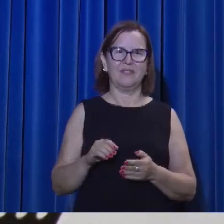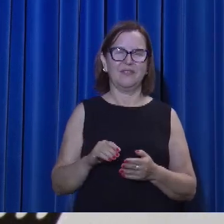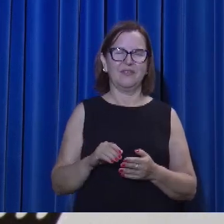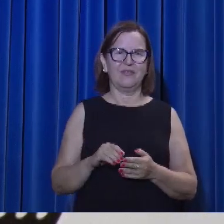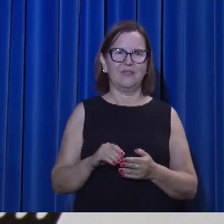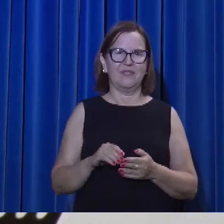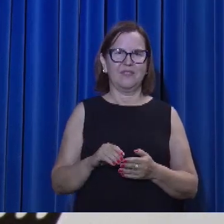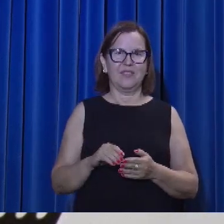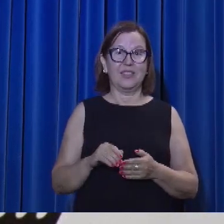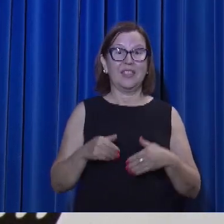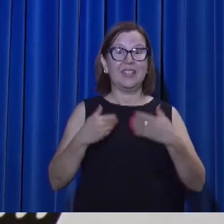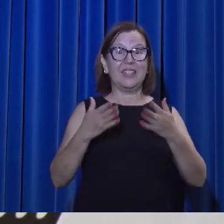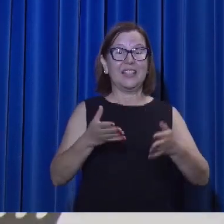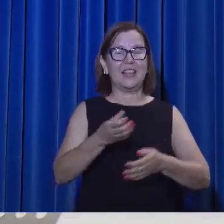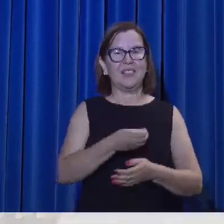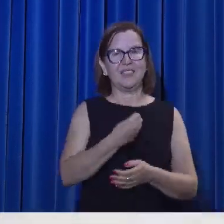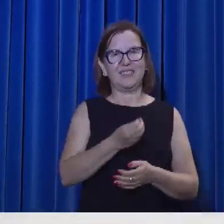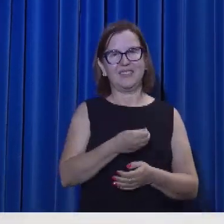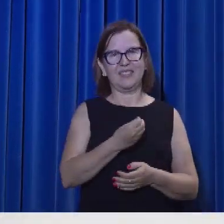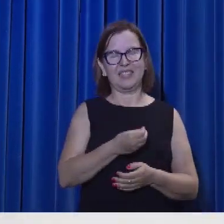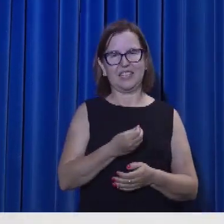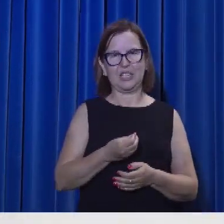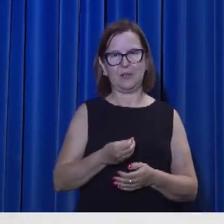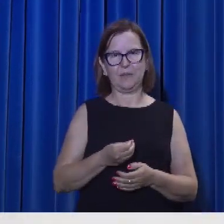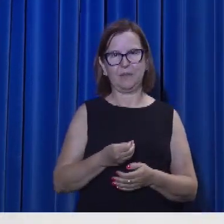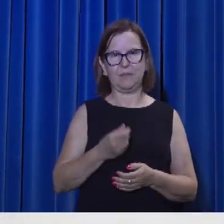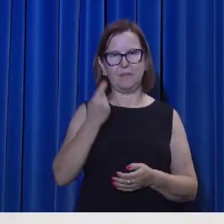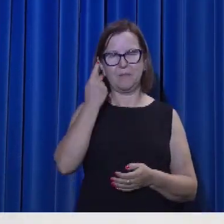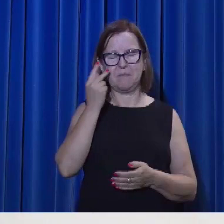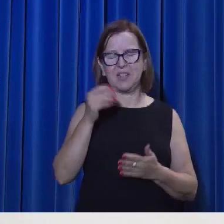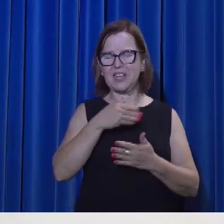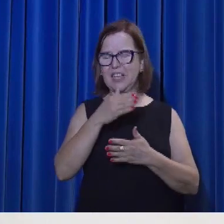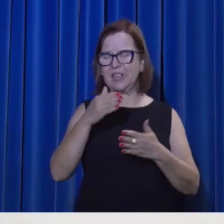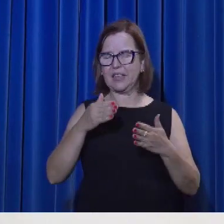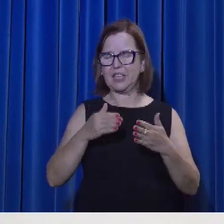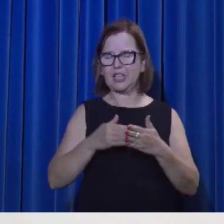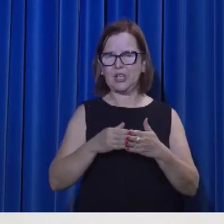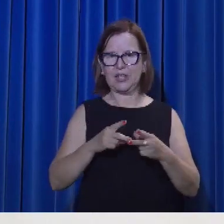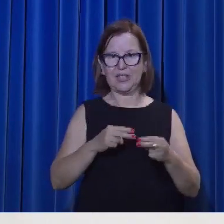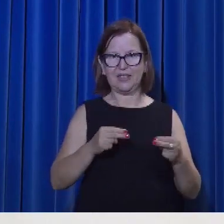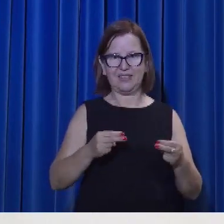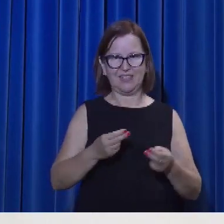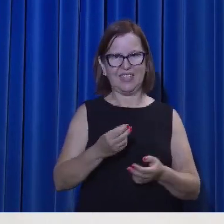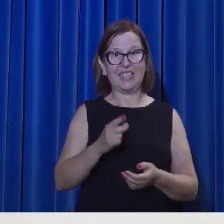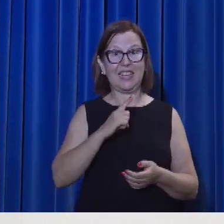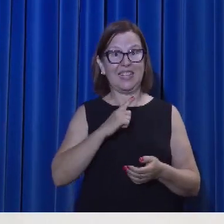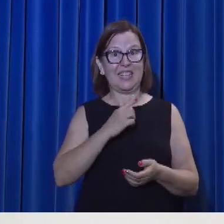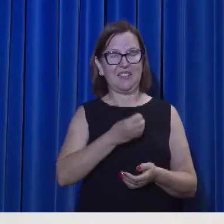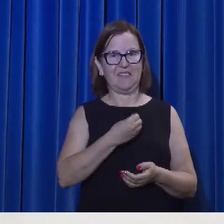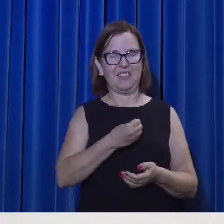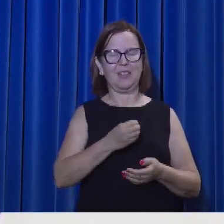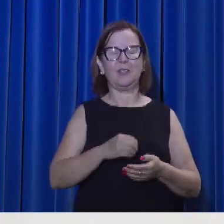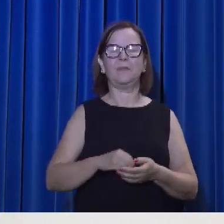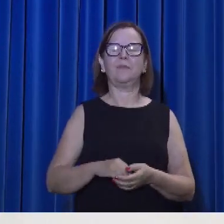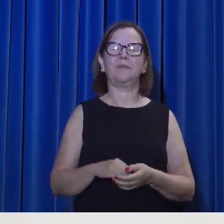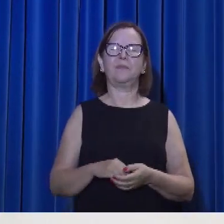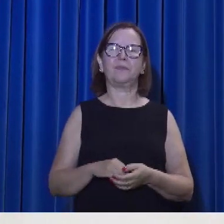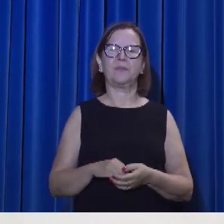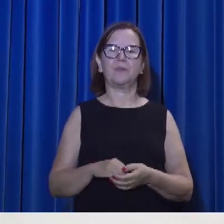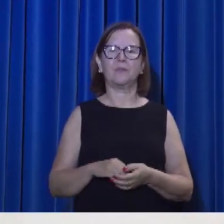de vida a tudo que vive. Como o Júlio falou agora há